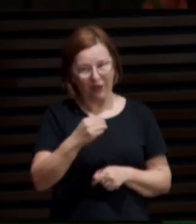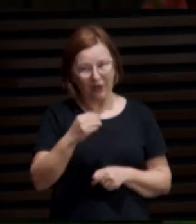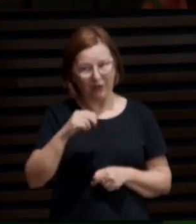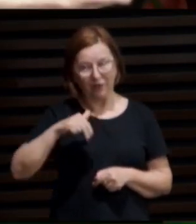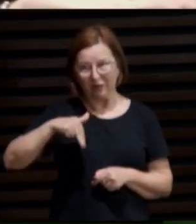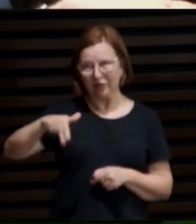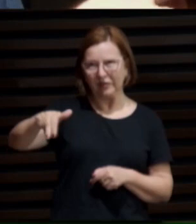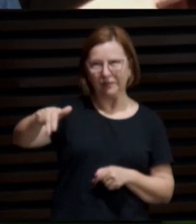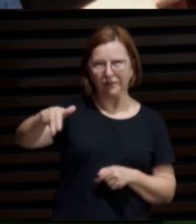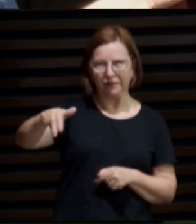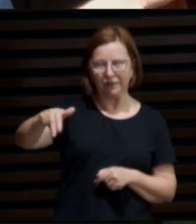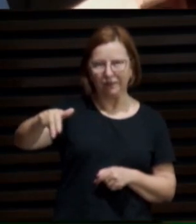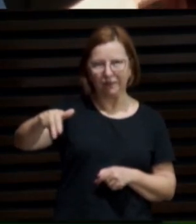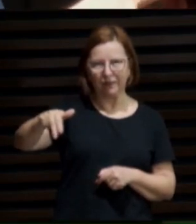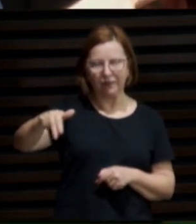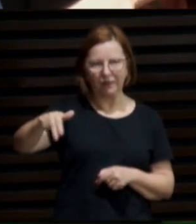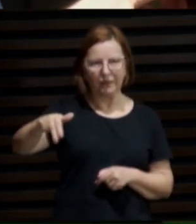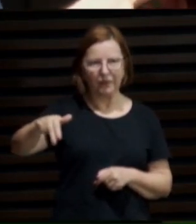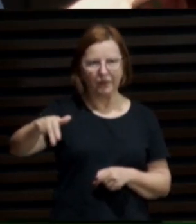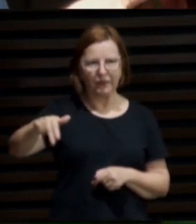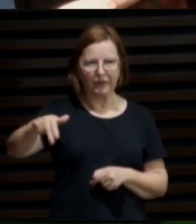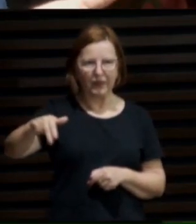Mas Deus não mandou ele sacrificar?